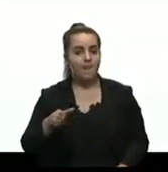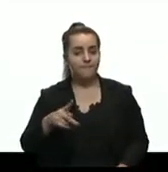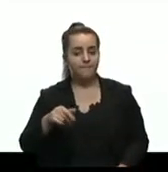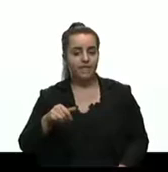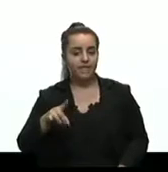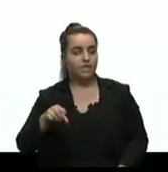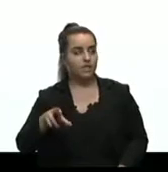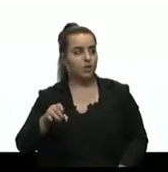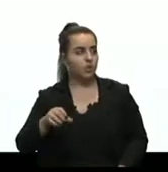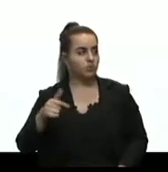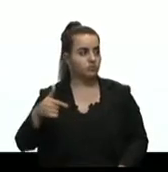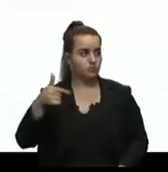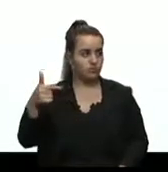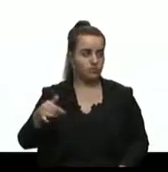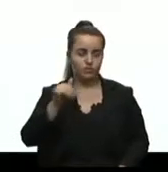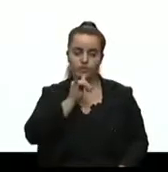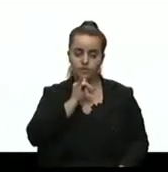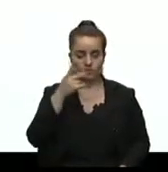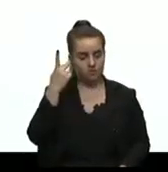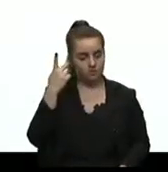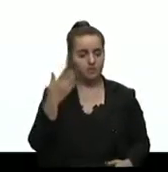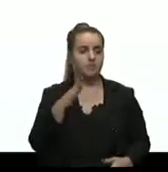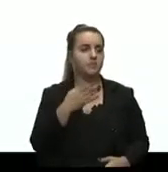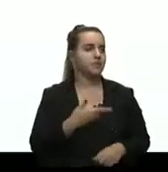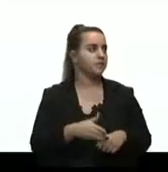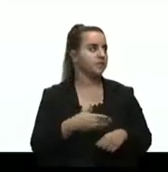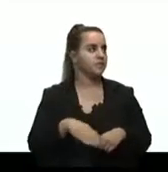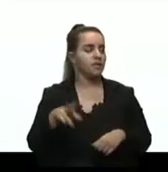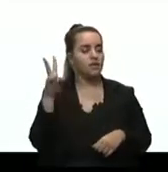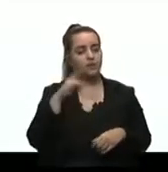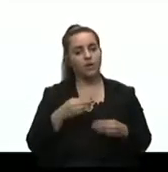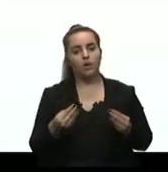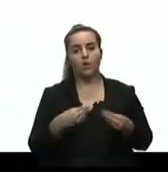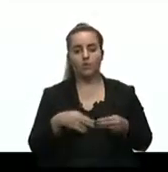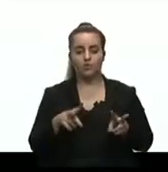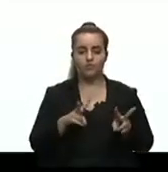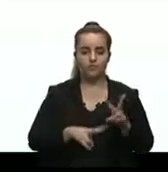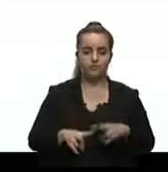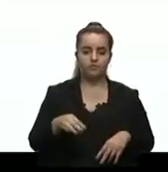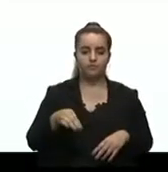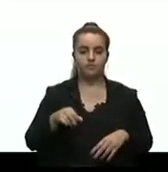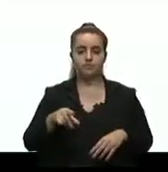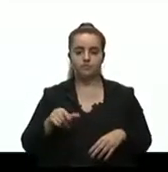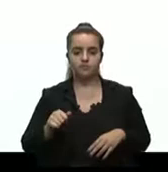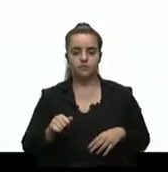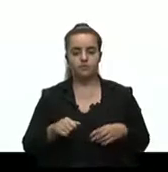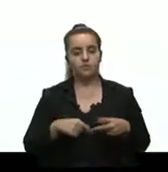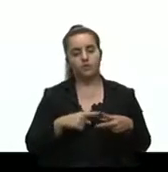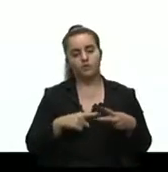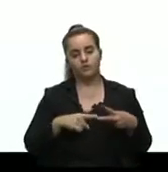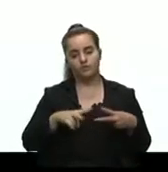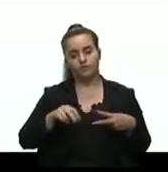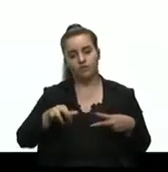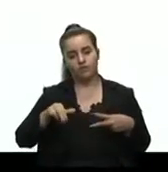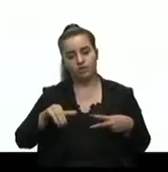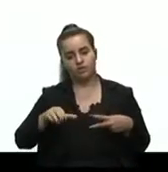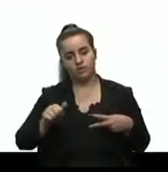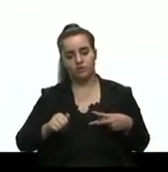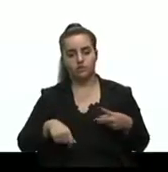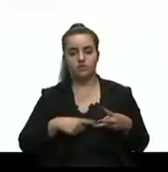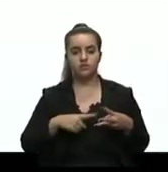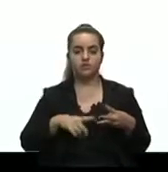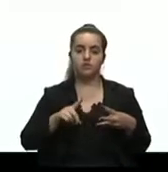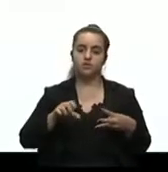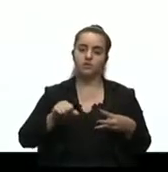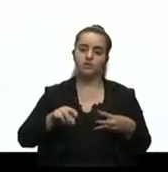Veja um exemplo para praticarmos e relembrarmos como determinar a média, a variância e o desvio padrão de um conjunto de dados. Então,